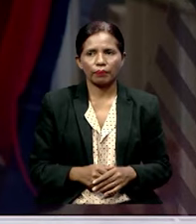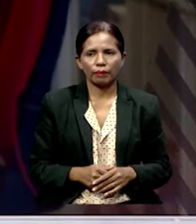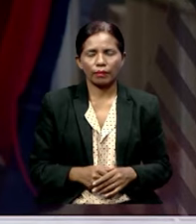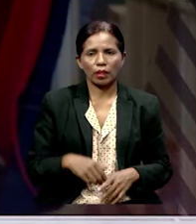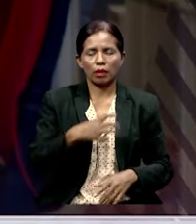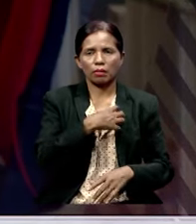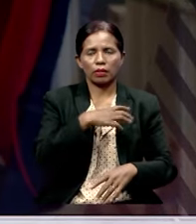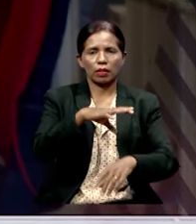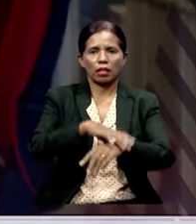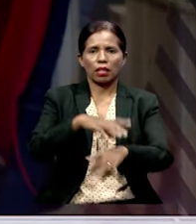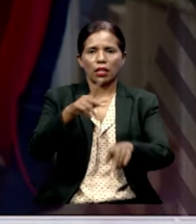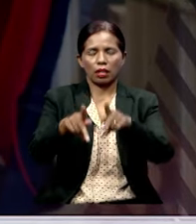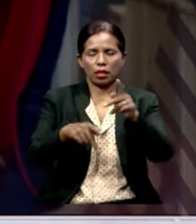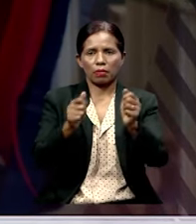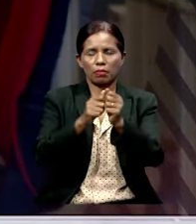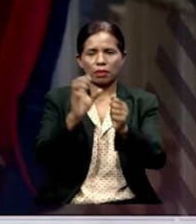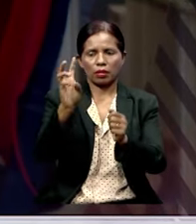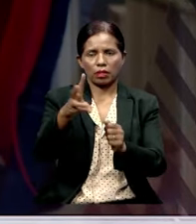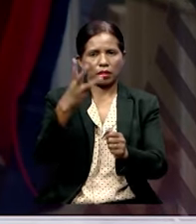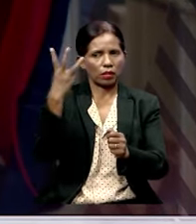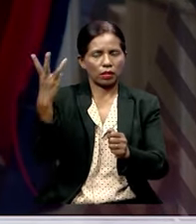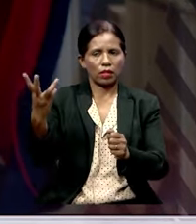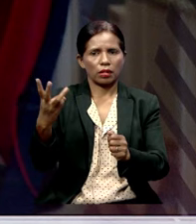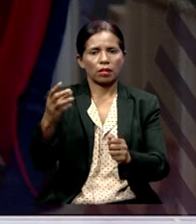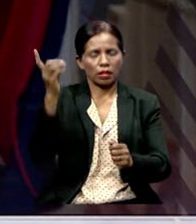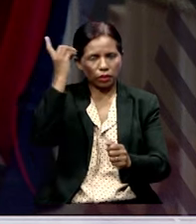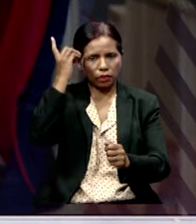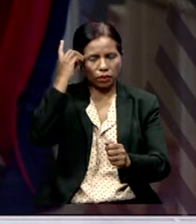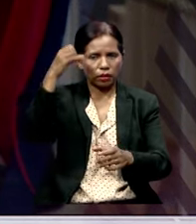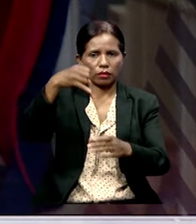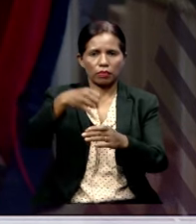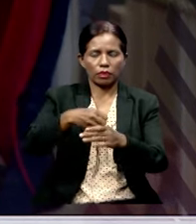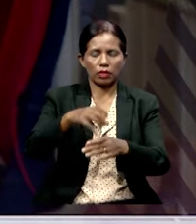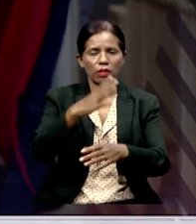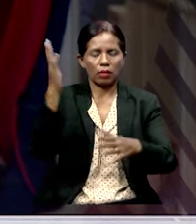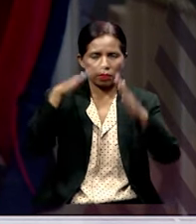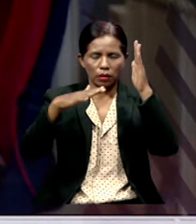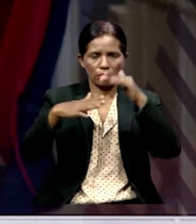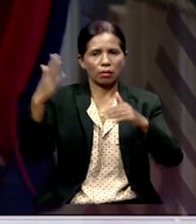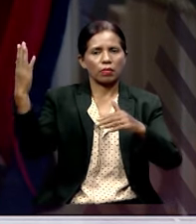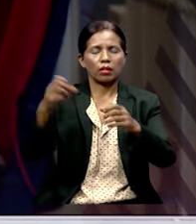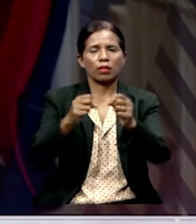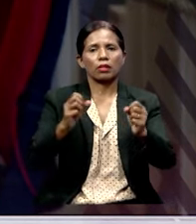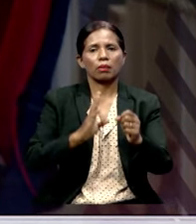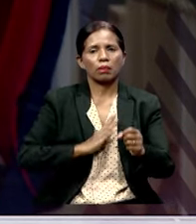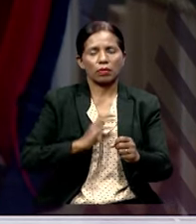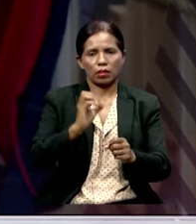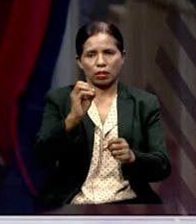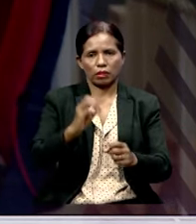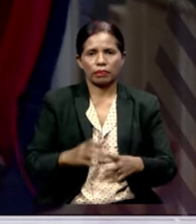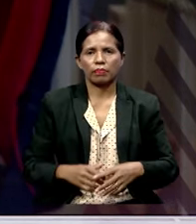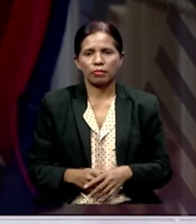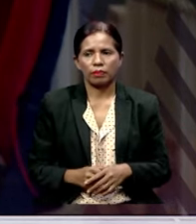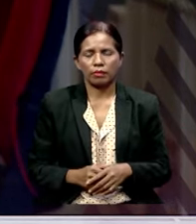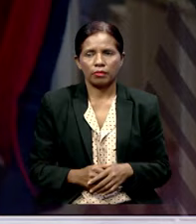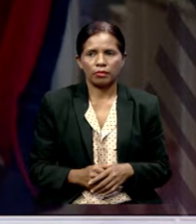Ele tem captura o nosso suspeito Sanulo Resinem, nebe desconfia envolve e a confronto Suco Lorba no Carabao.